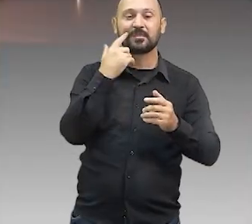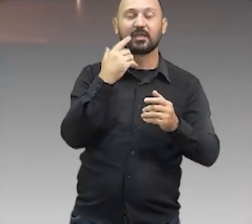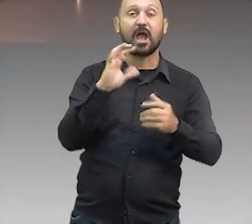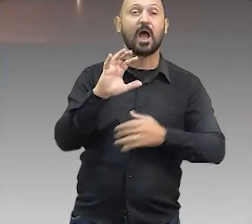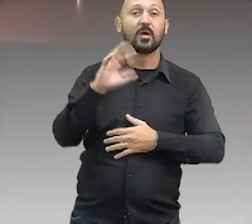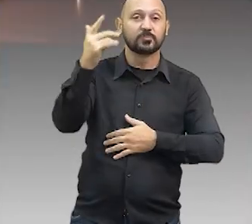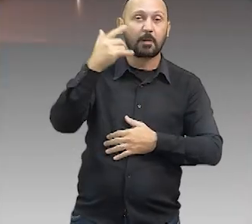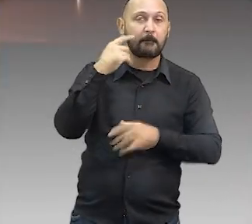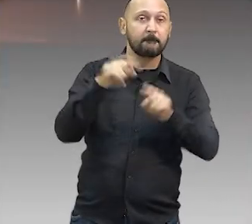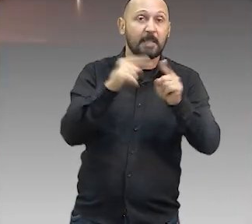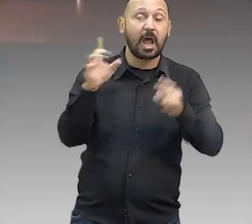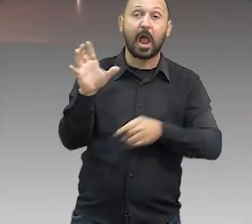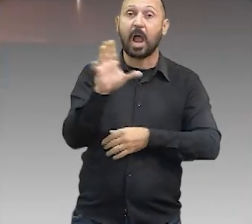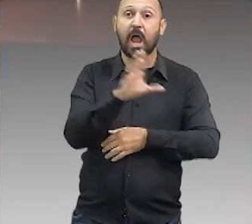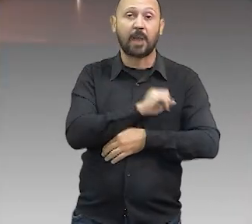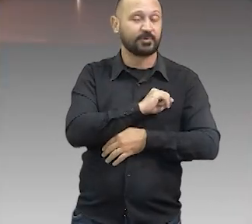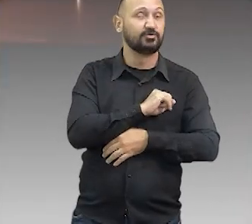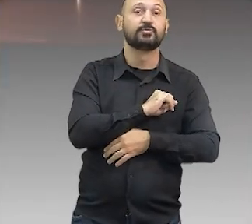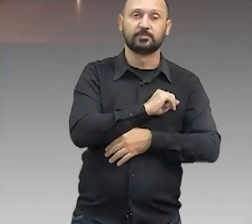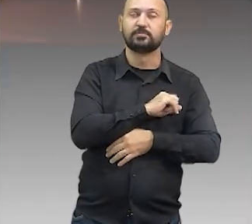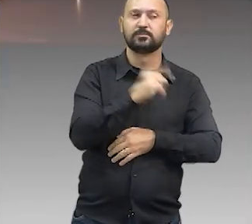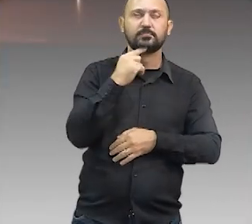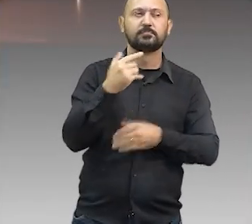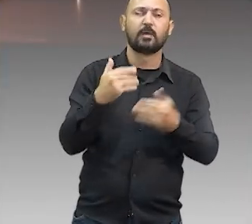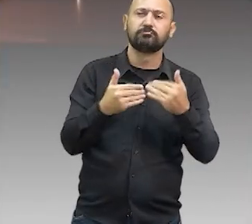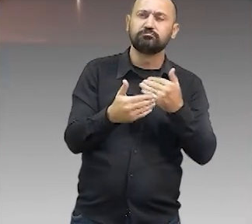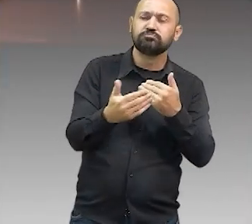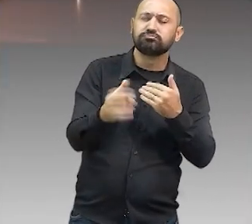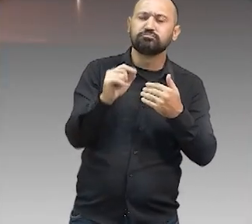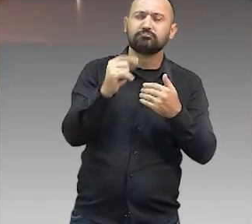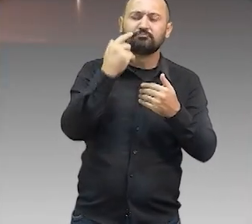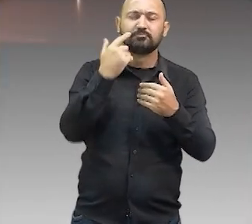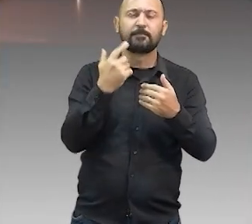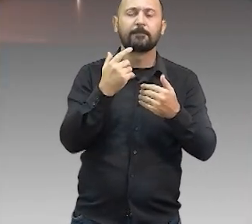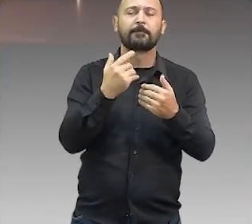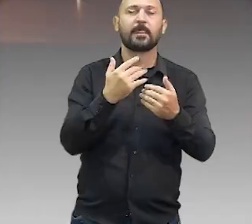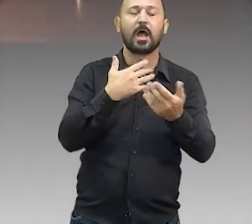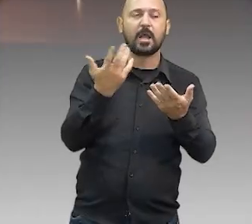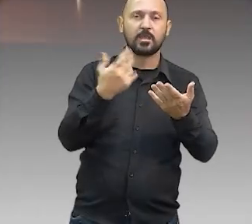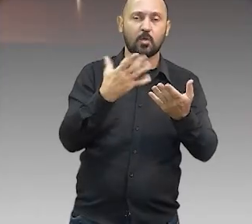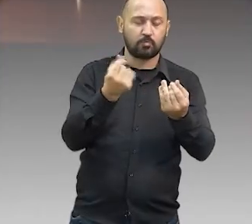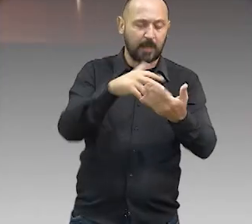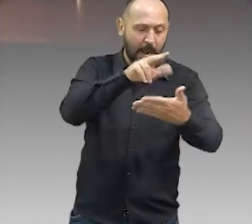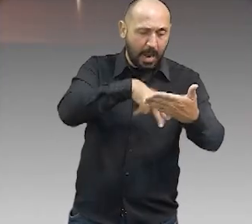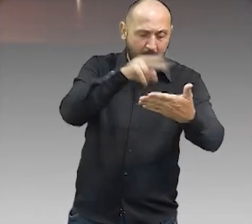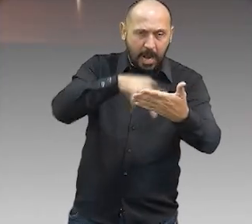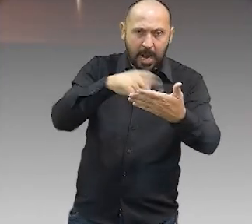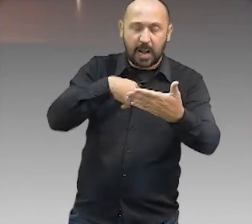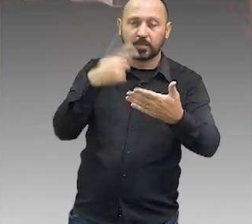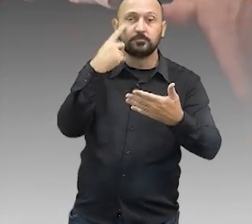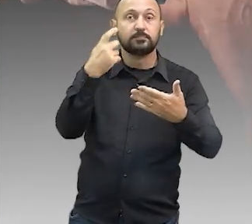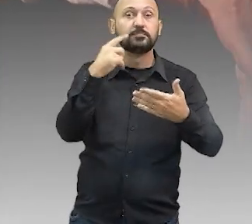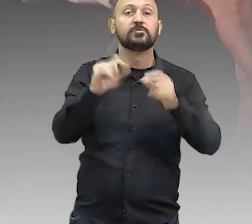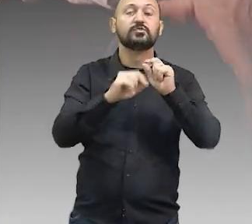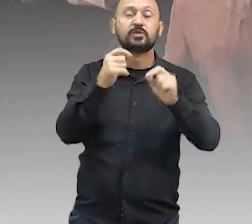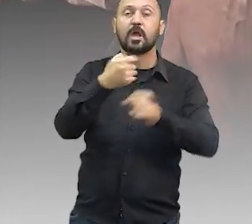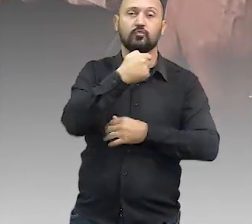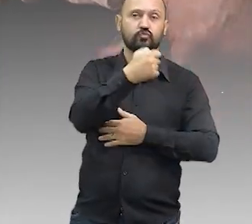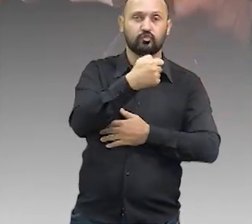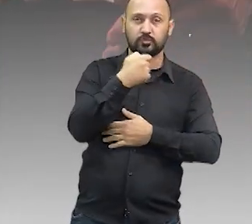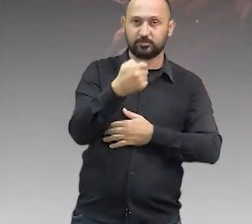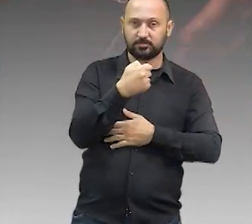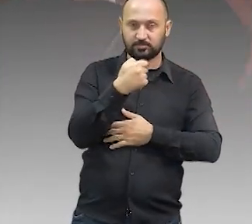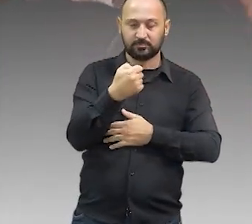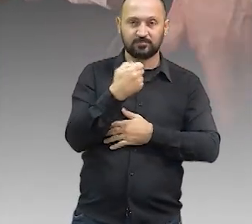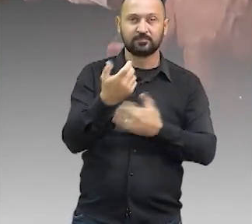foi por acaso, mas aí me apaixonei. Né? A partir dali eu passei a ler bastante, a me interessar mesmo pelo